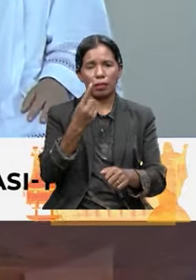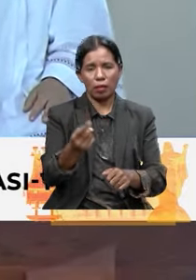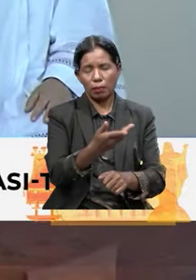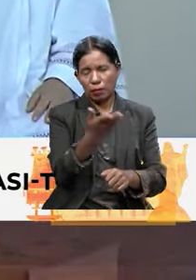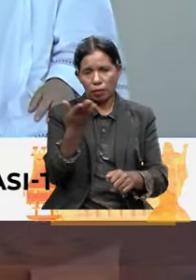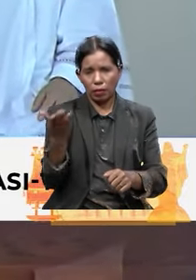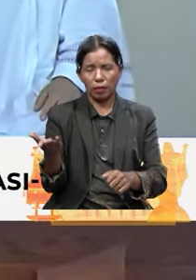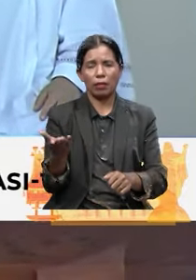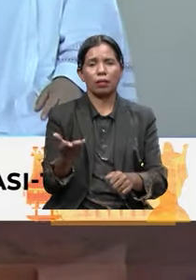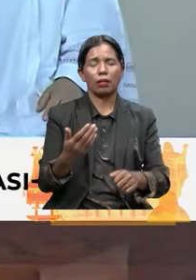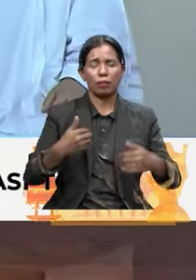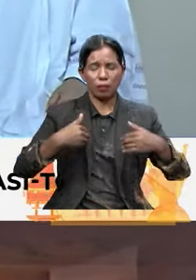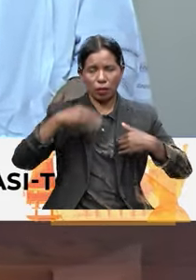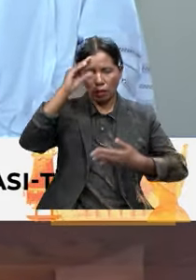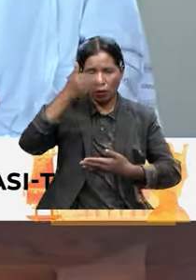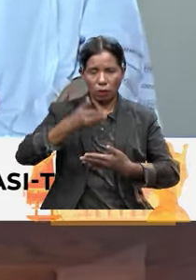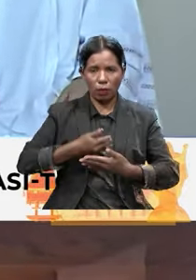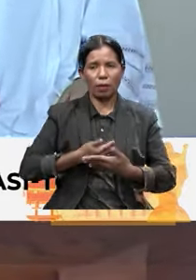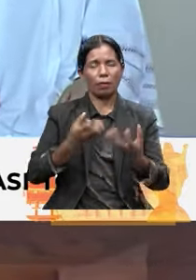emi atu iha o ambara.